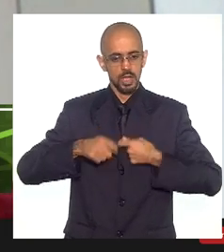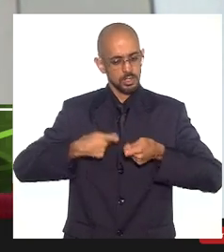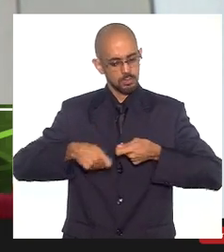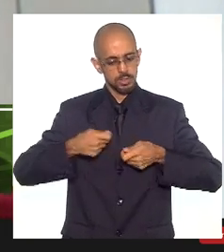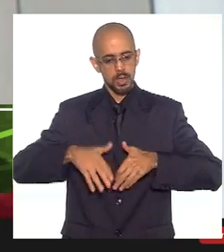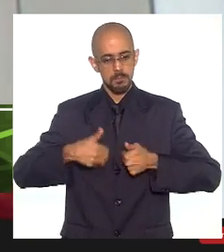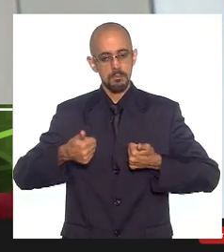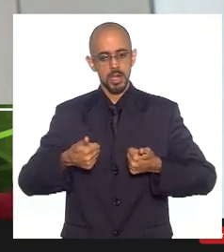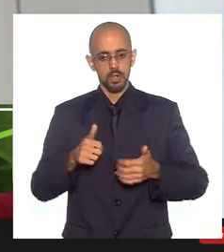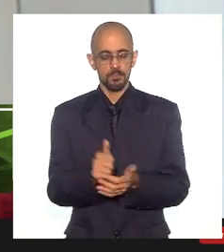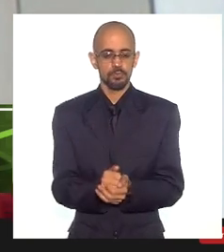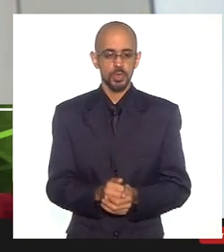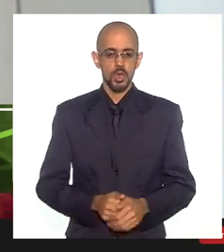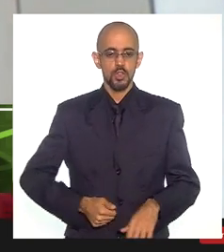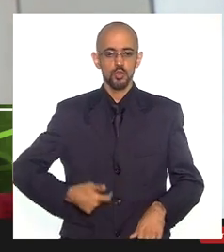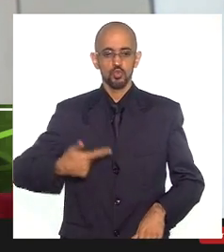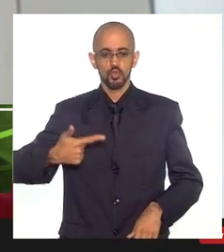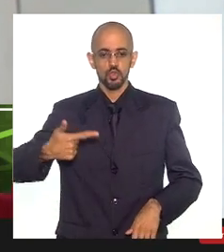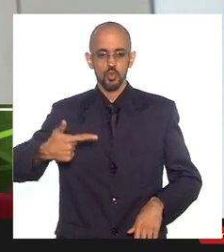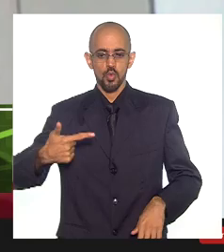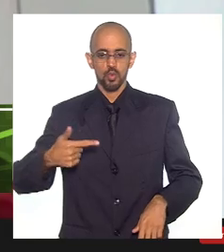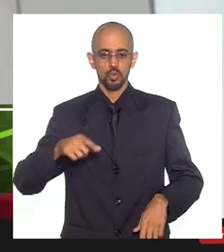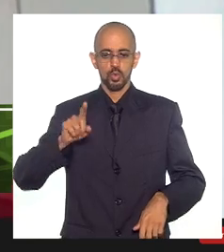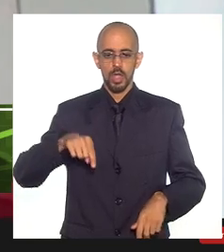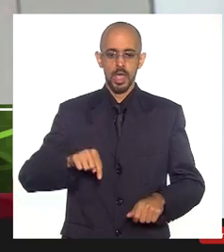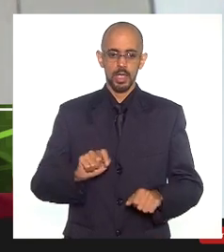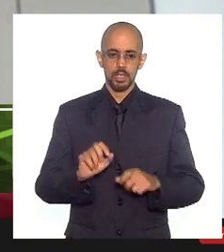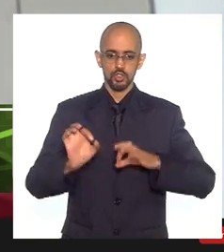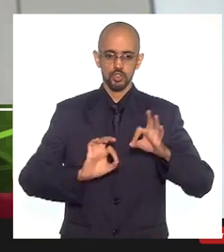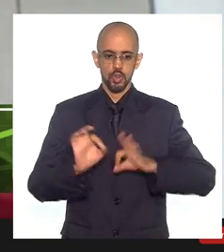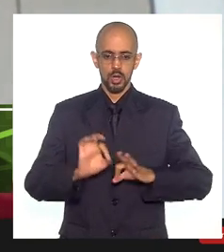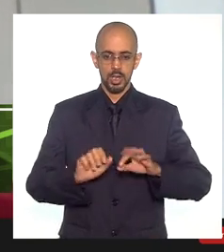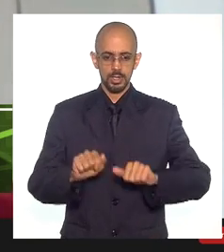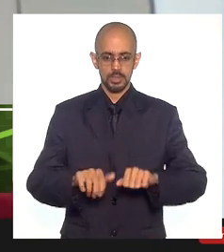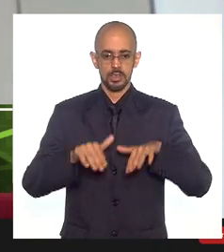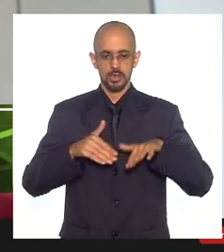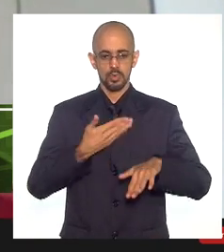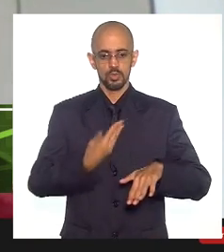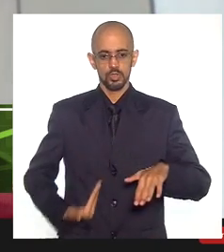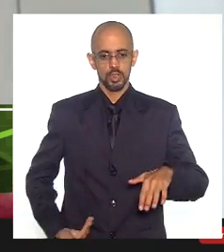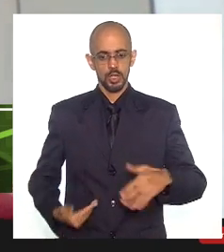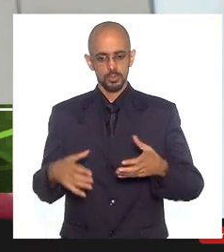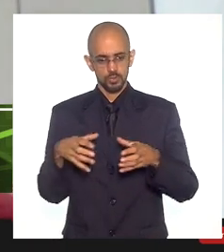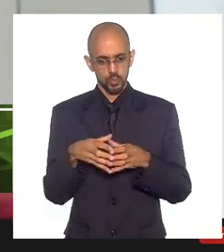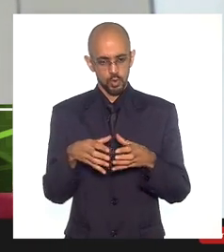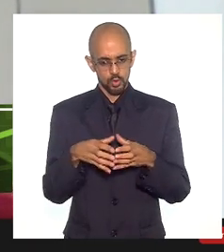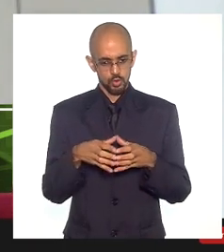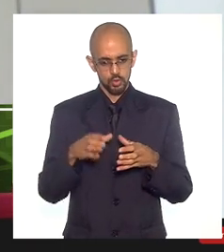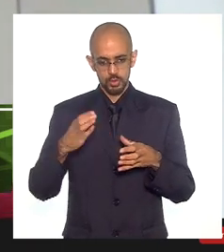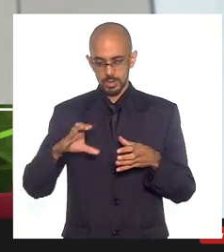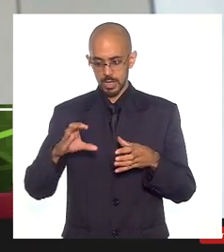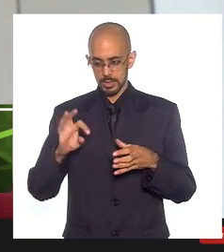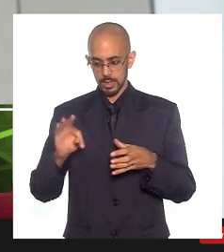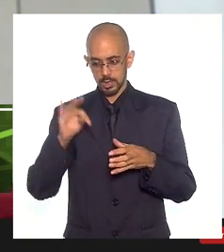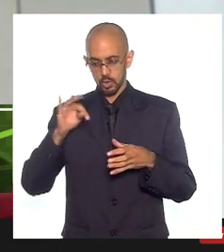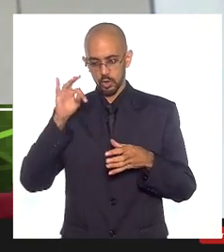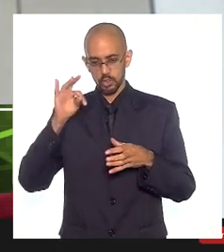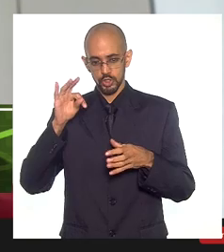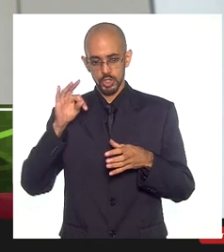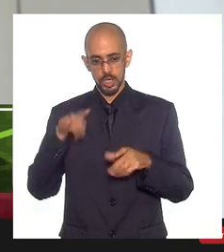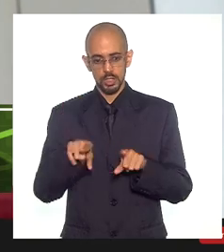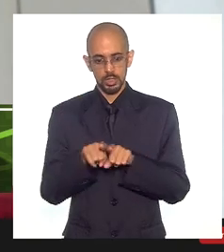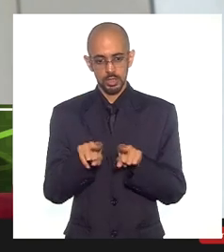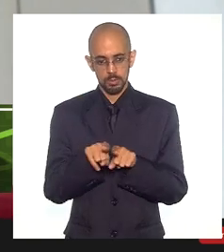eu queria destacar. O segundo é que a gente organiza essas audiências aqui conjuntas da Comissão de Ciência e Tecnologia, com Comissão de Educação, porque as universidades